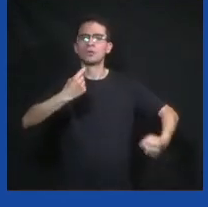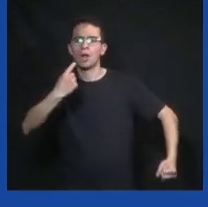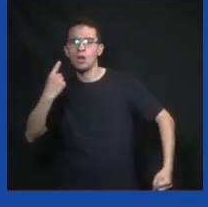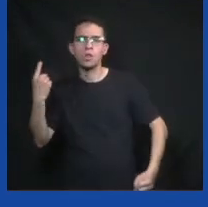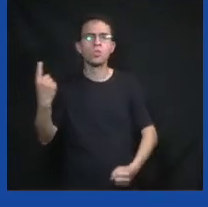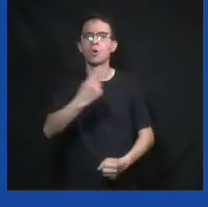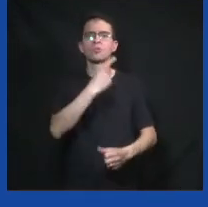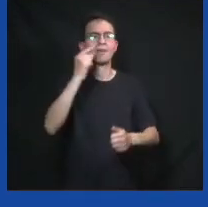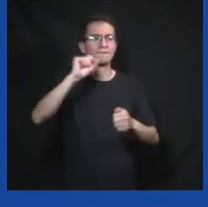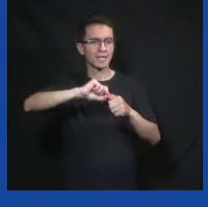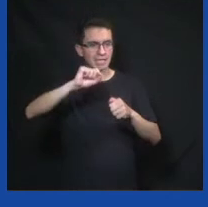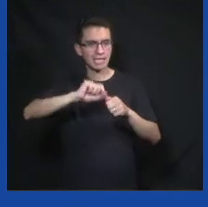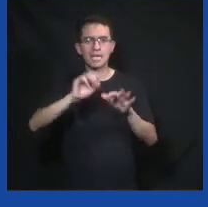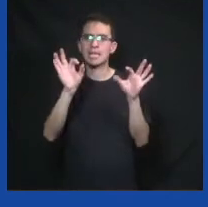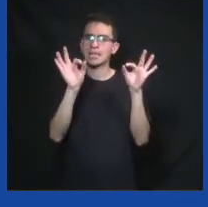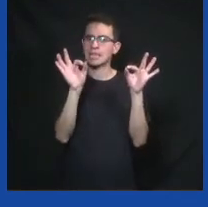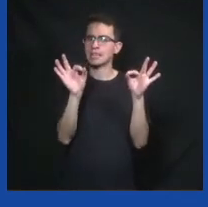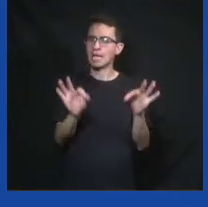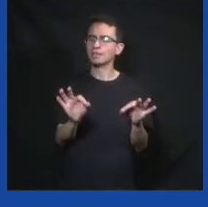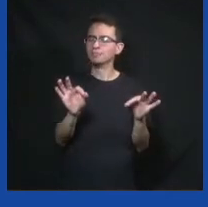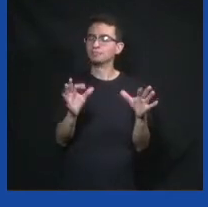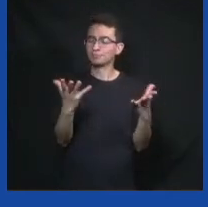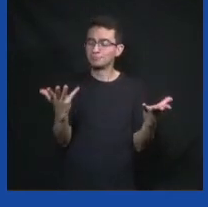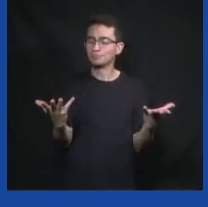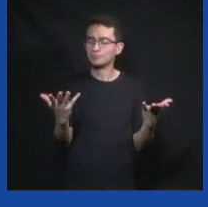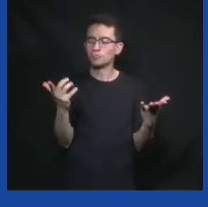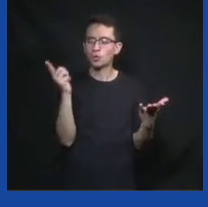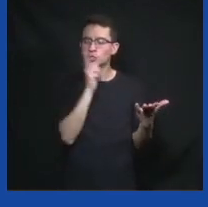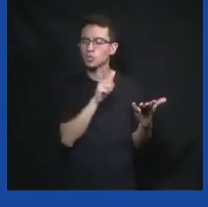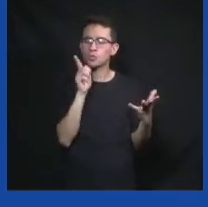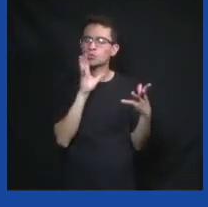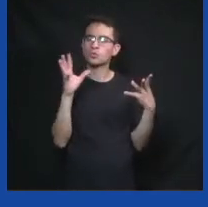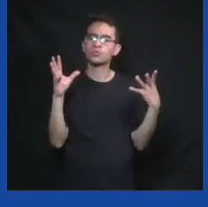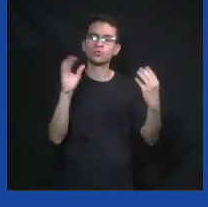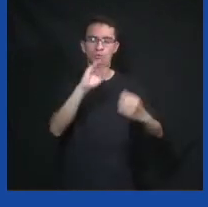tornar a cidadania realmente algo que esteja ao alcance de todos os brasileiros.